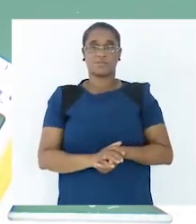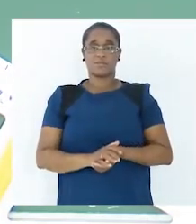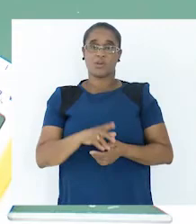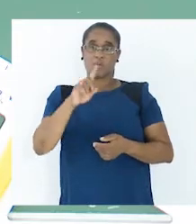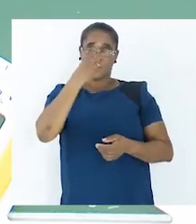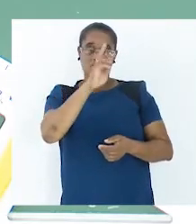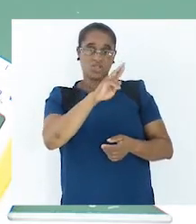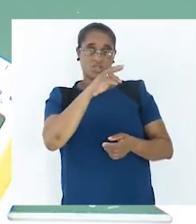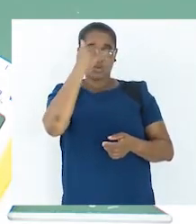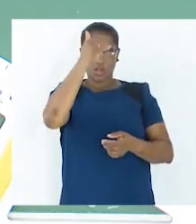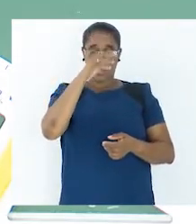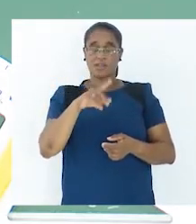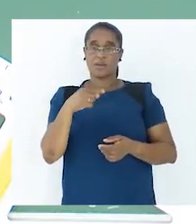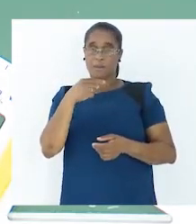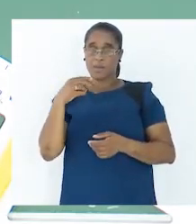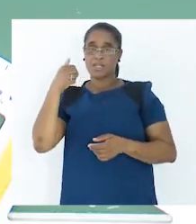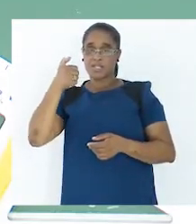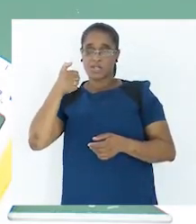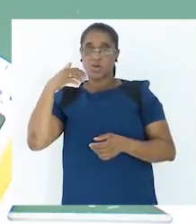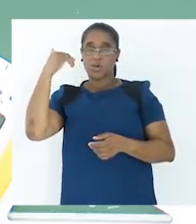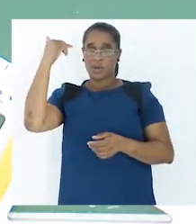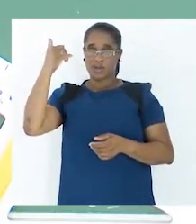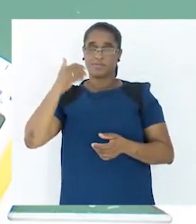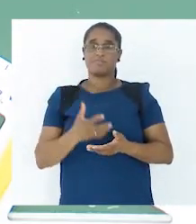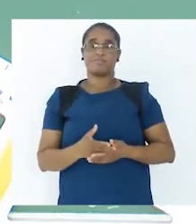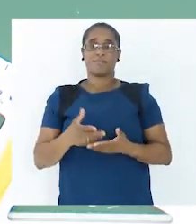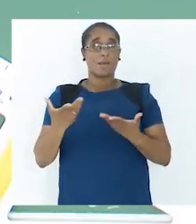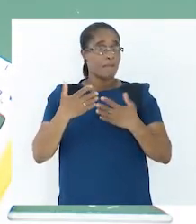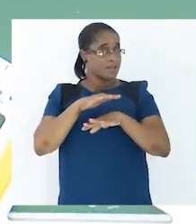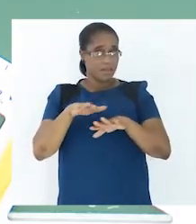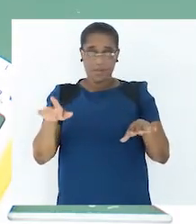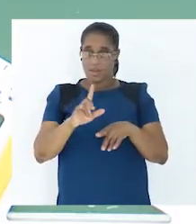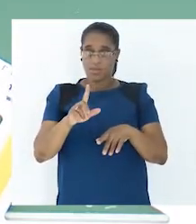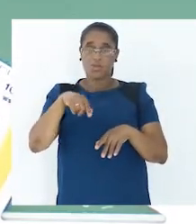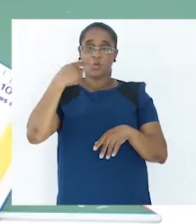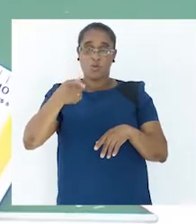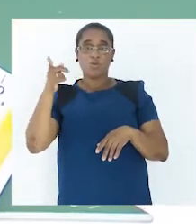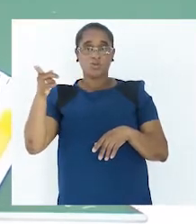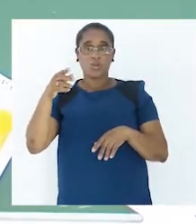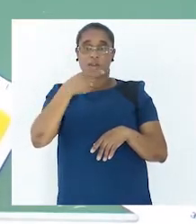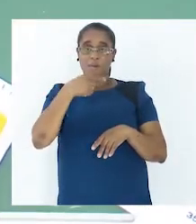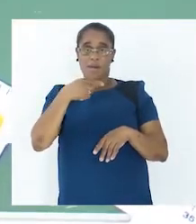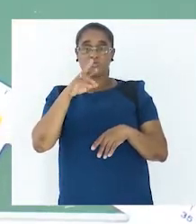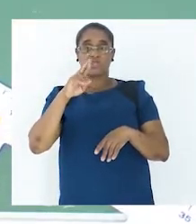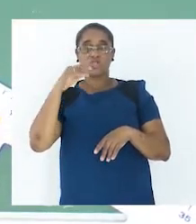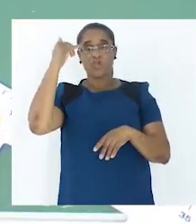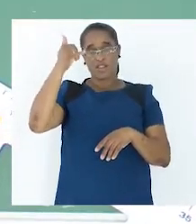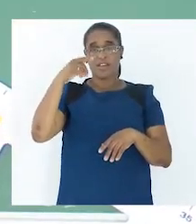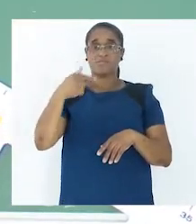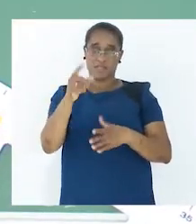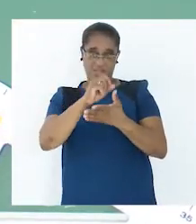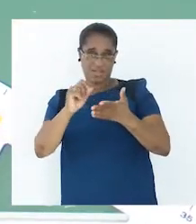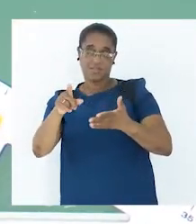expressão não terminou. Temos ainda um outro termo que é o menos x quadrado. Temos que